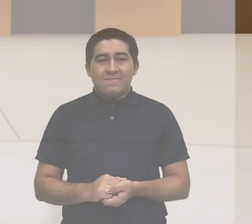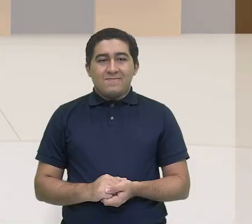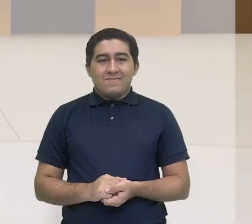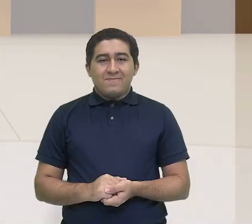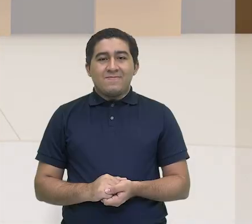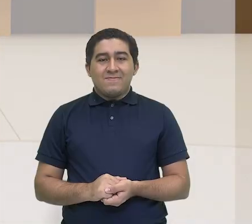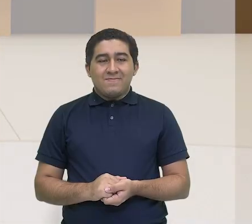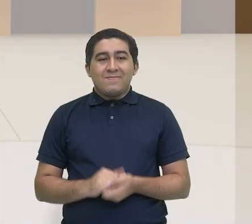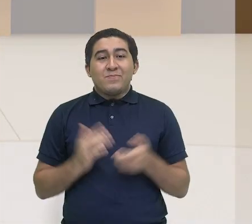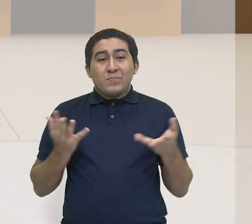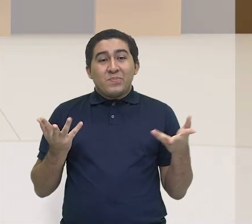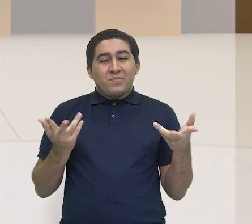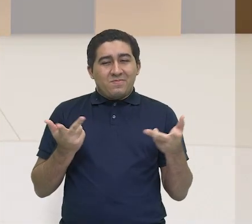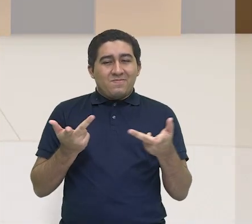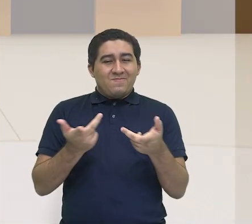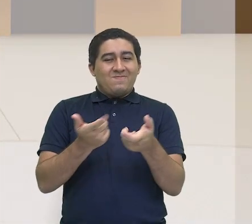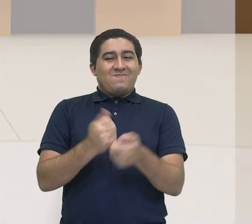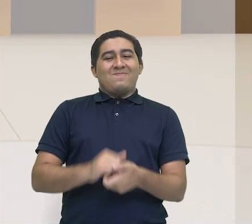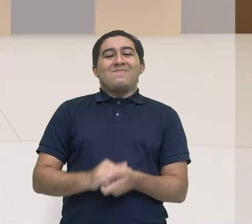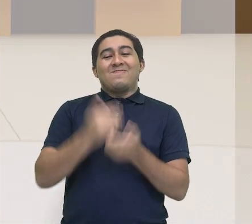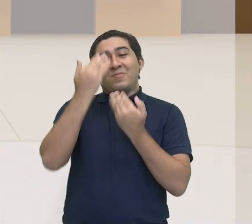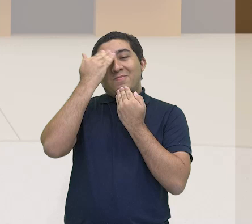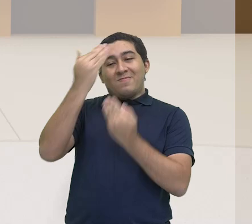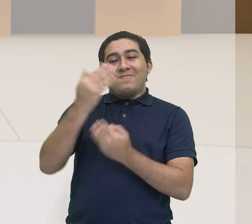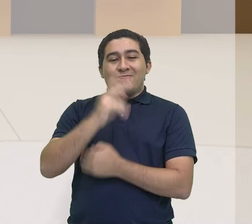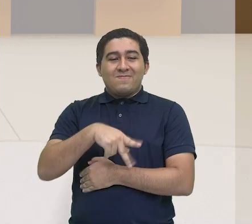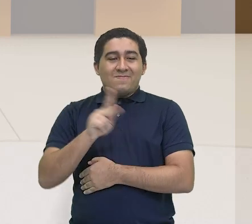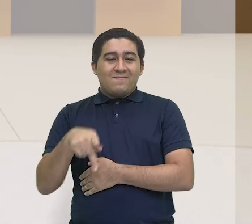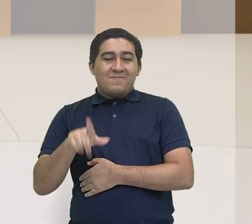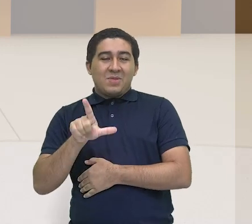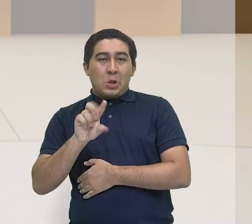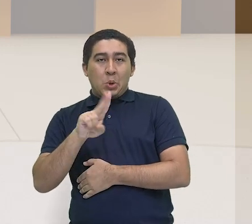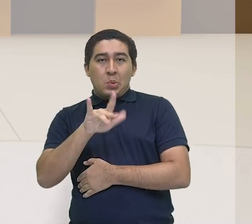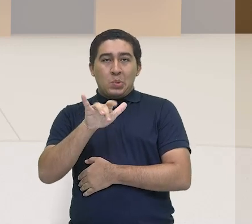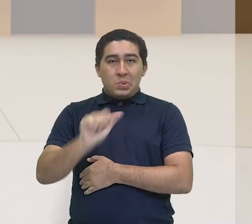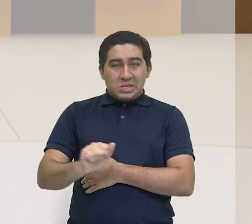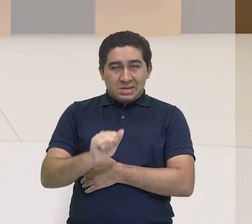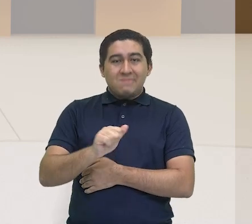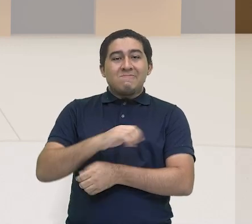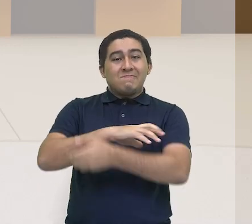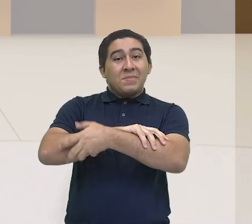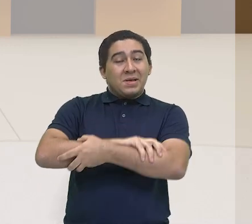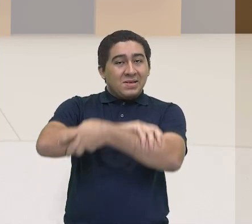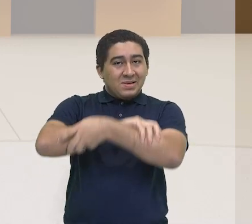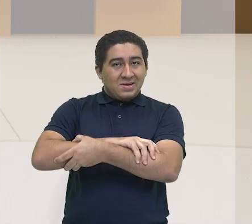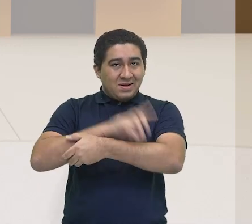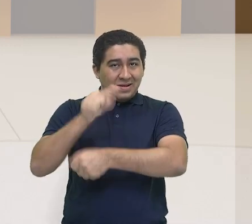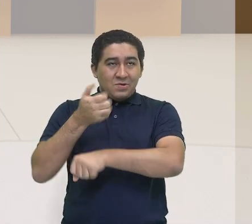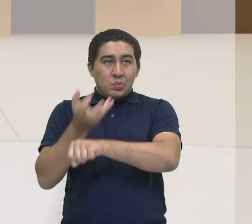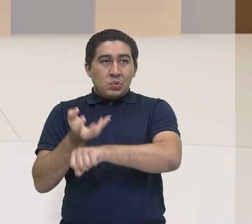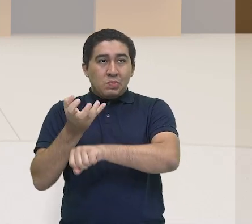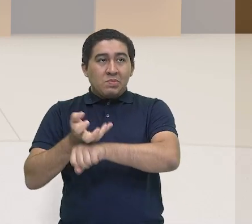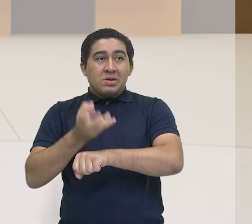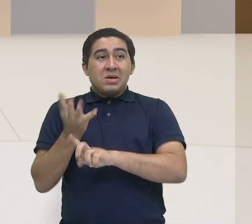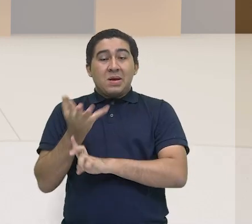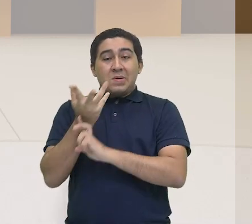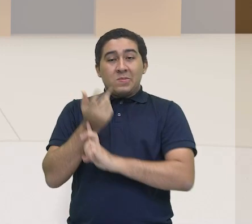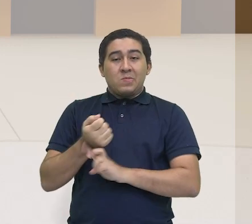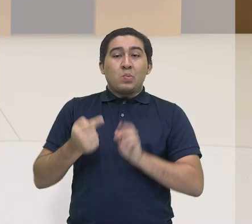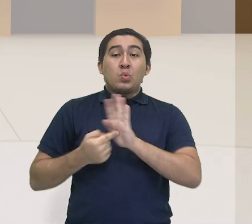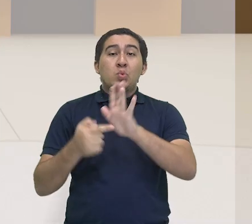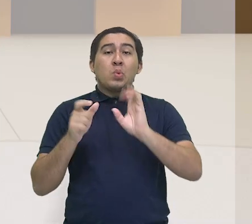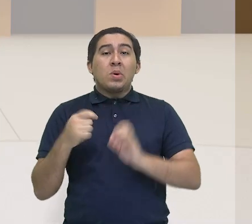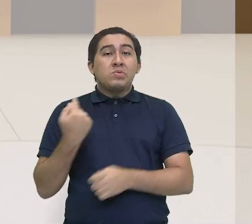Que maravilha! Muito obrigada, professora Lúcia, parceira aí do Componentes de Artes, que mostrou pra gente um pouco da